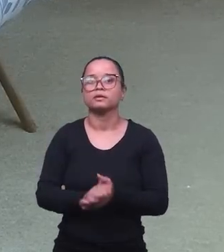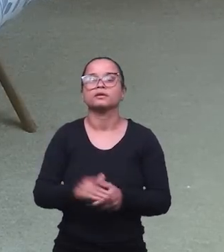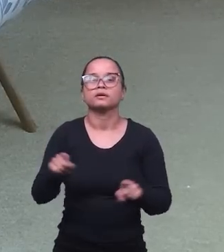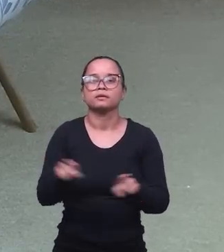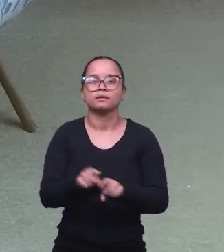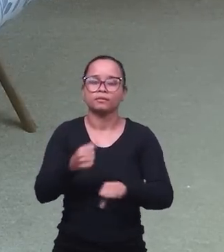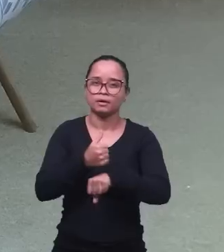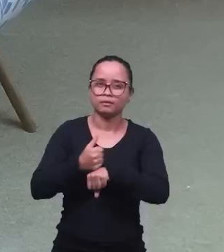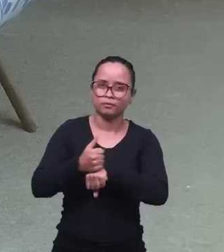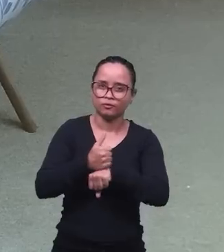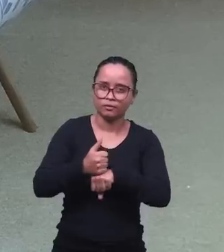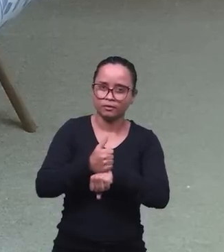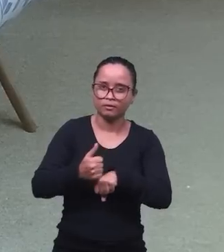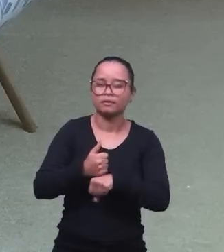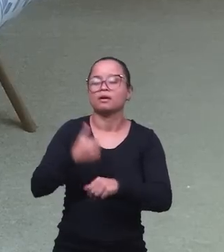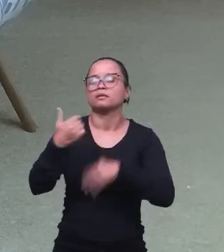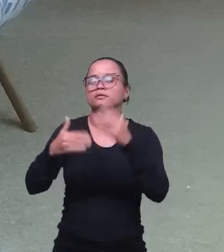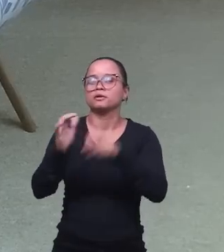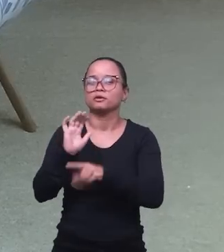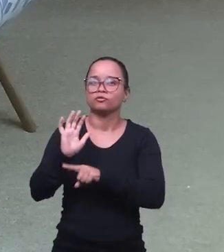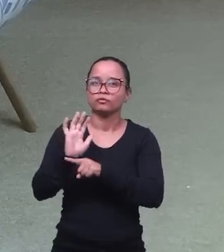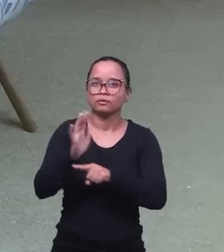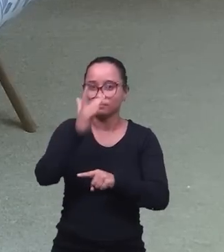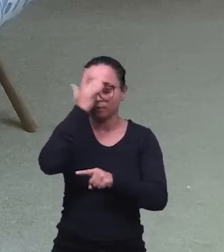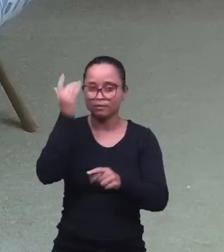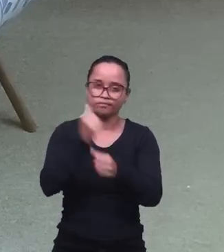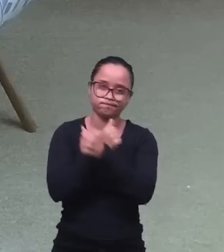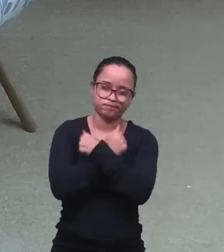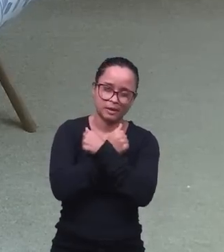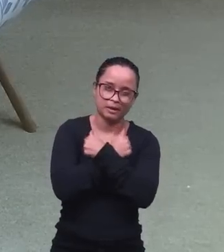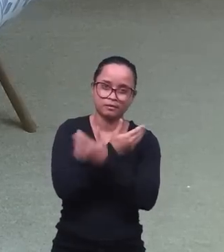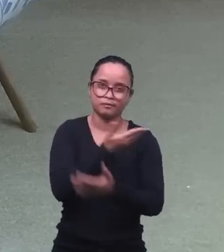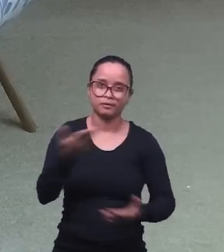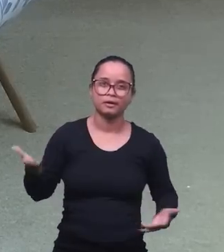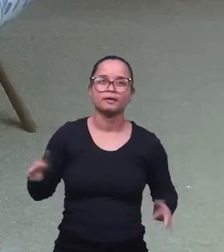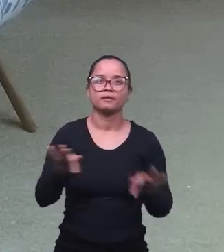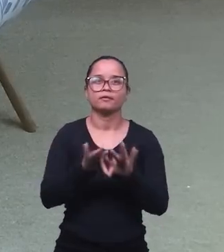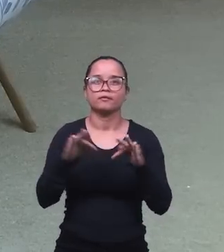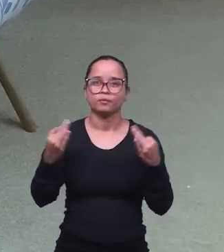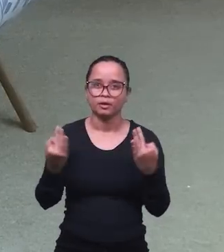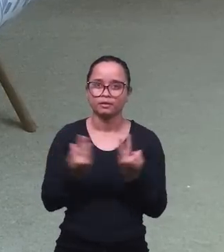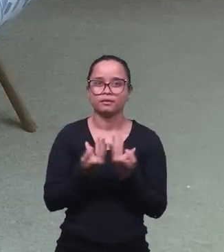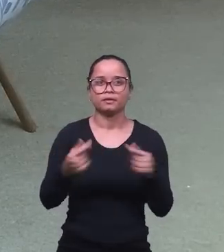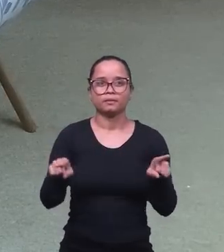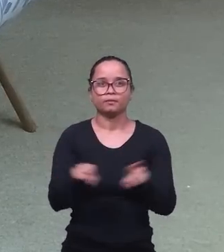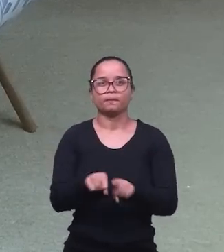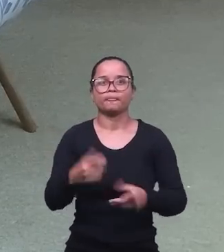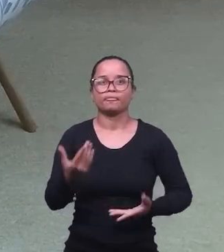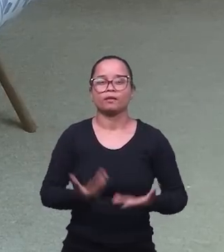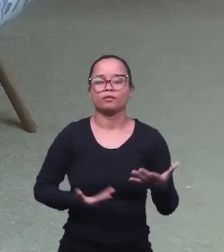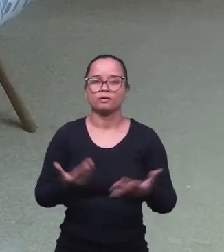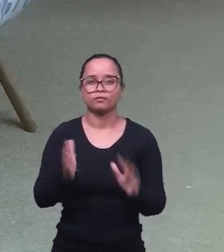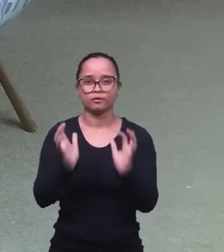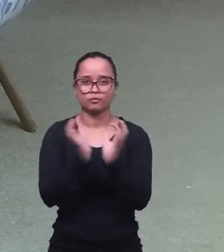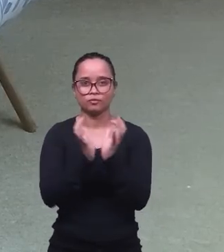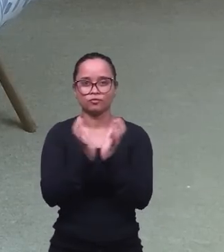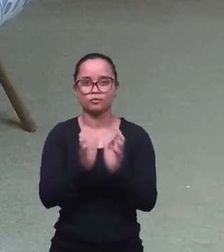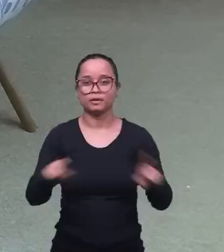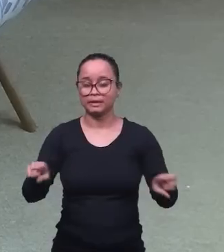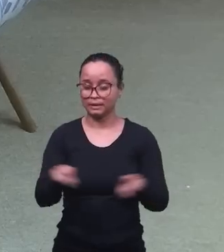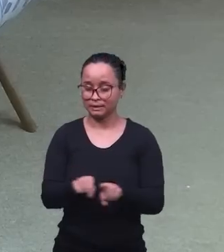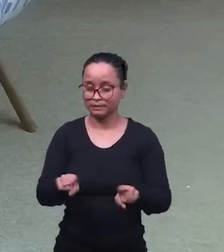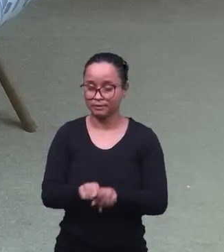que tem ajudado tantas pessoas. Camille, um abraço carinhoso em você, a toda a sua família e aos irmãos deste grupo que